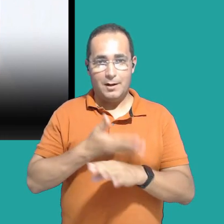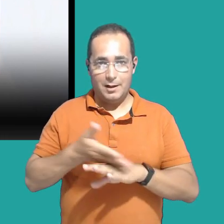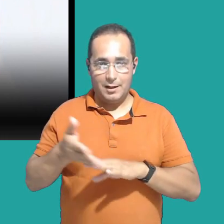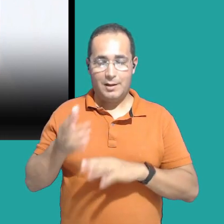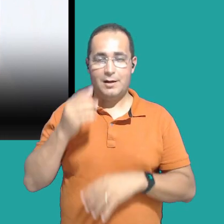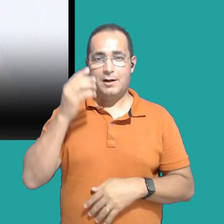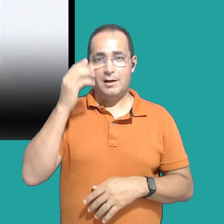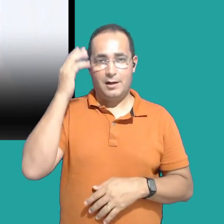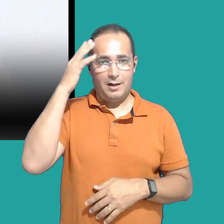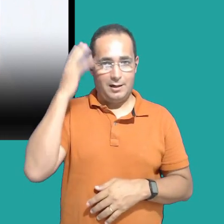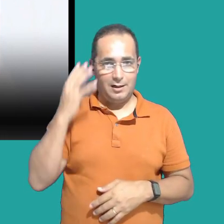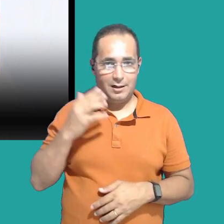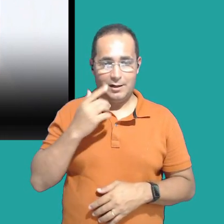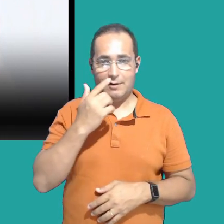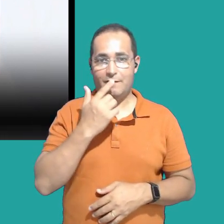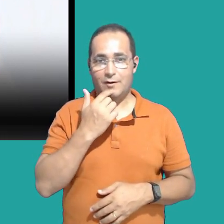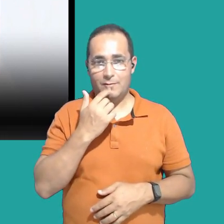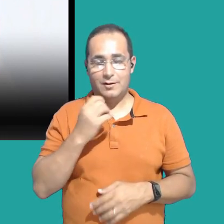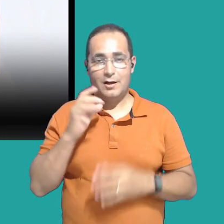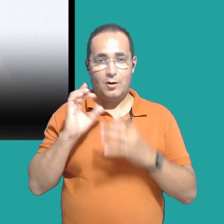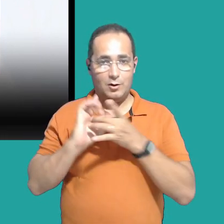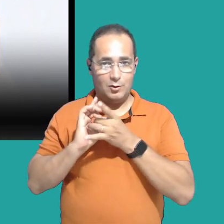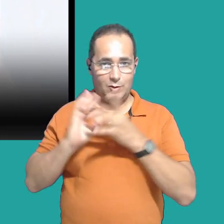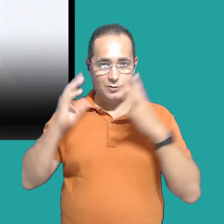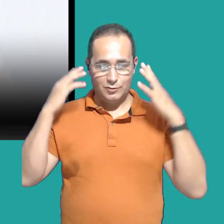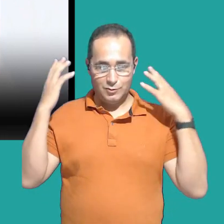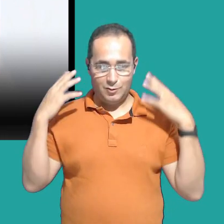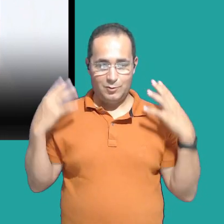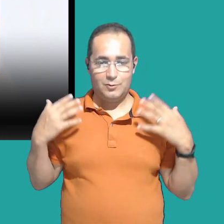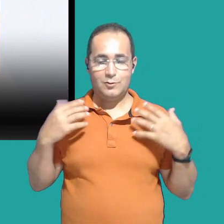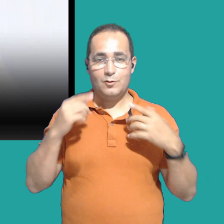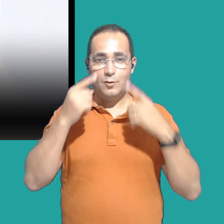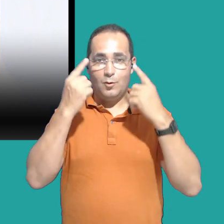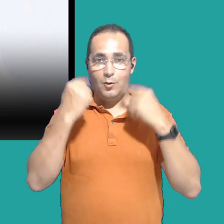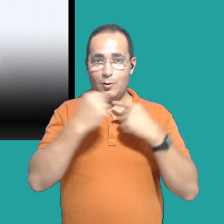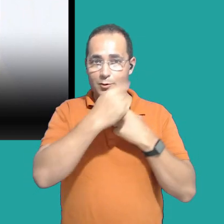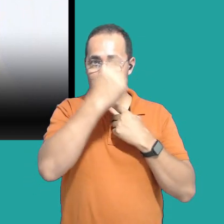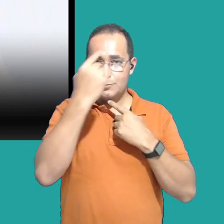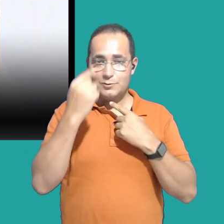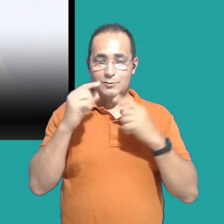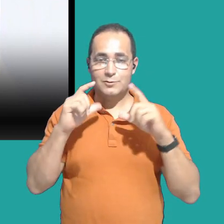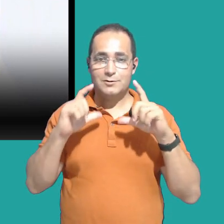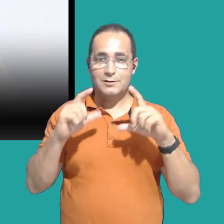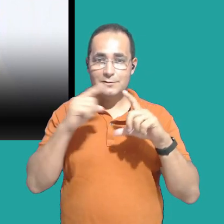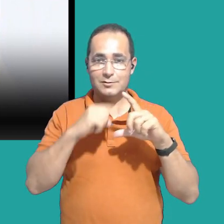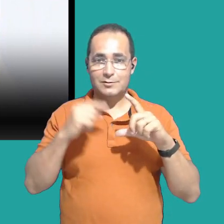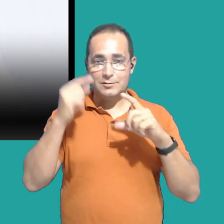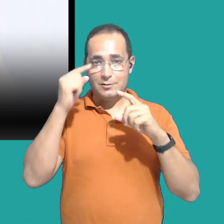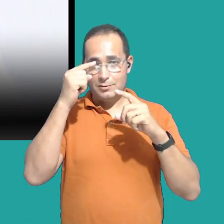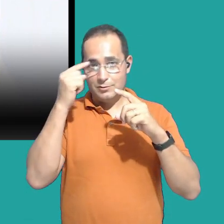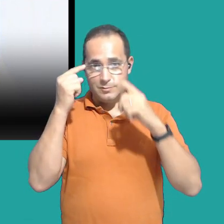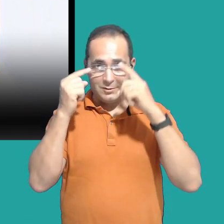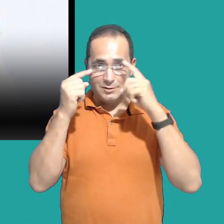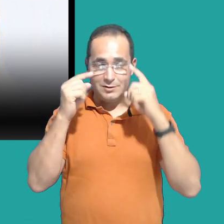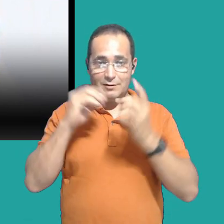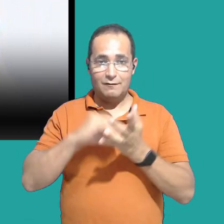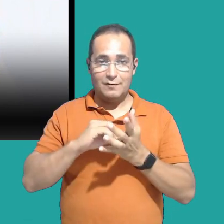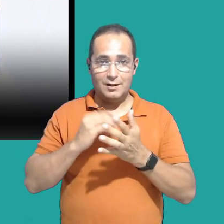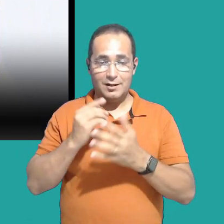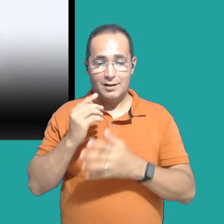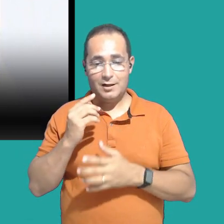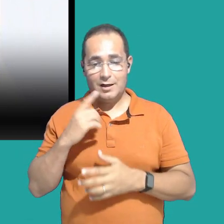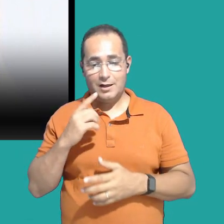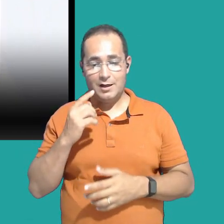clara, cabelos cacheados, tingidos de ruivos, agora eu estou com eles soltos, rosto redondo, tenho